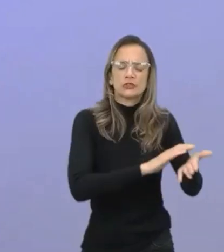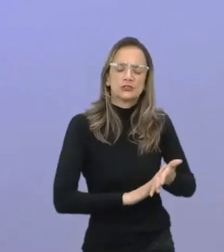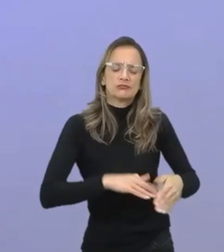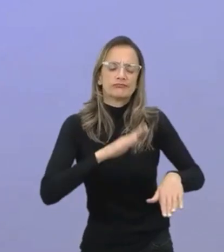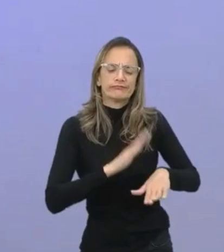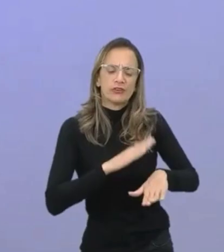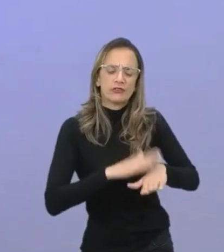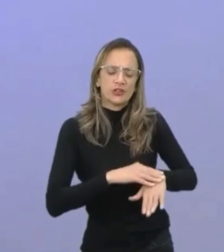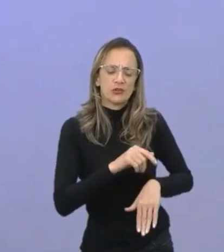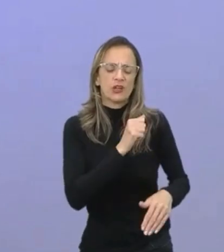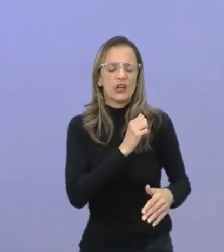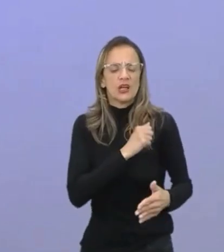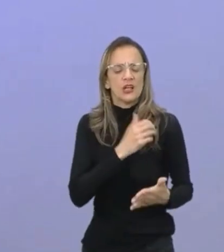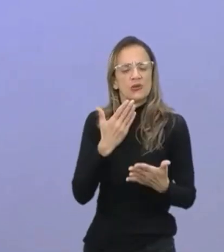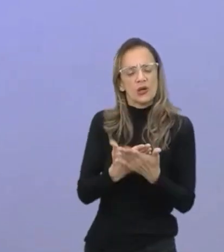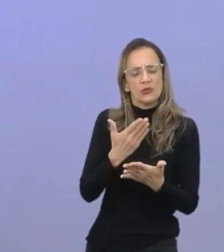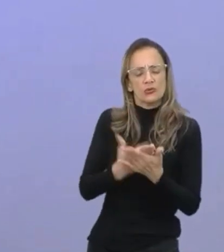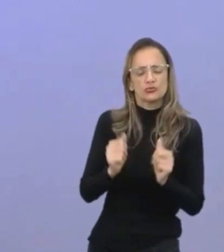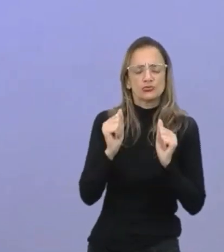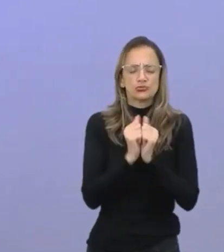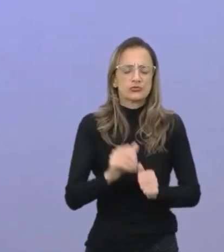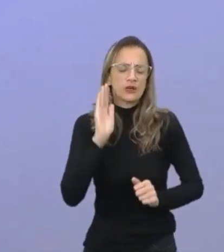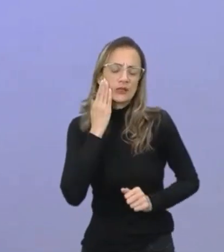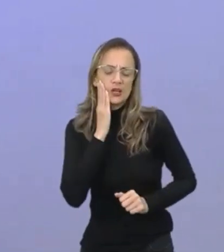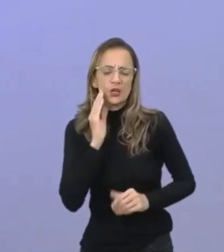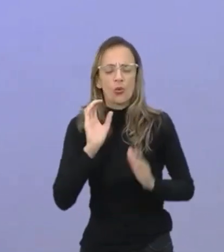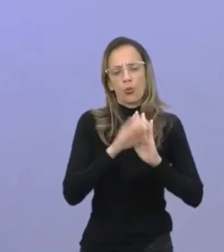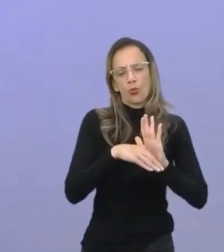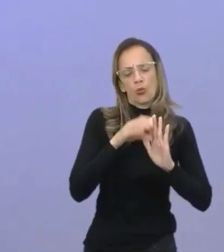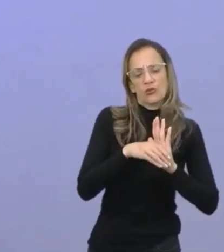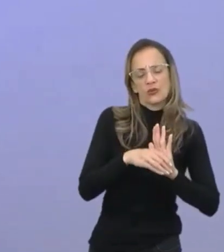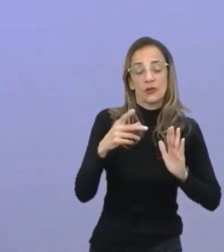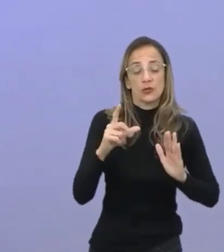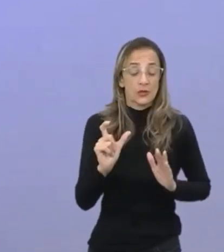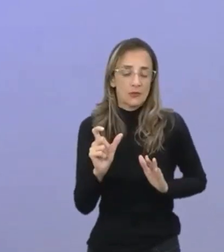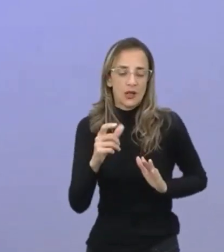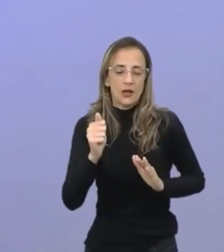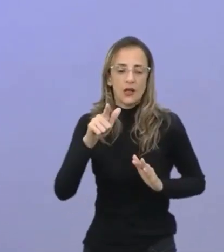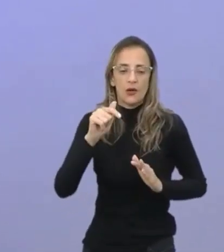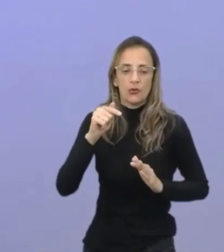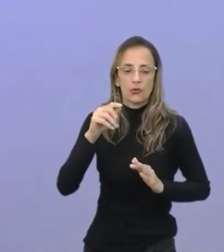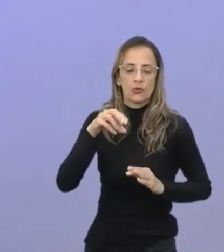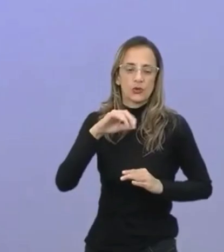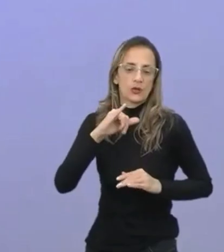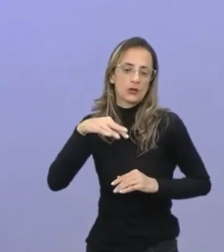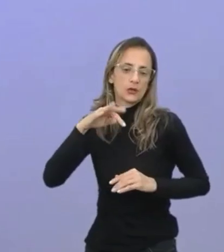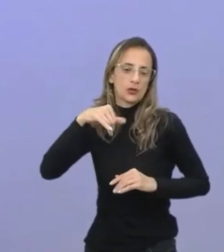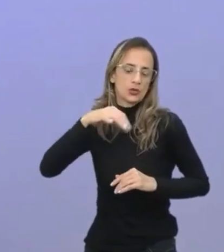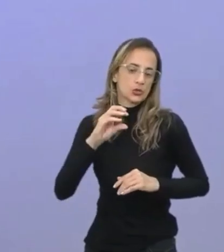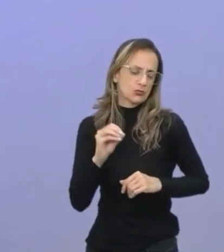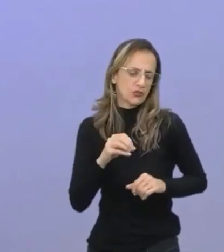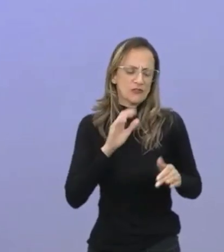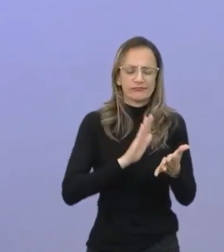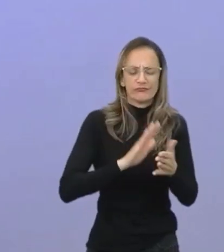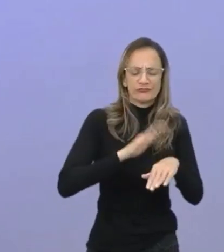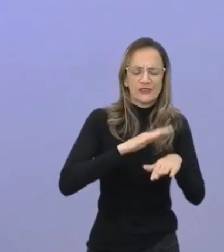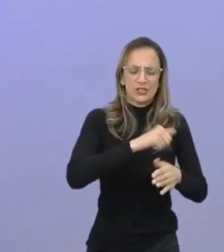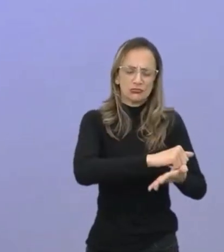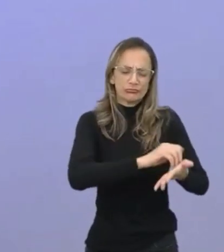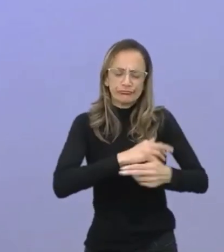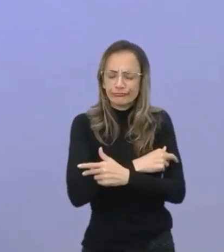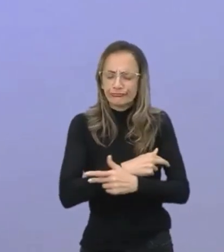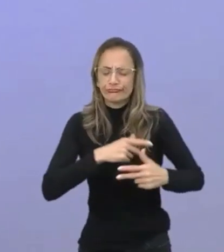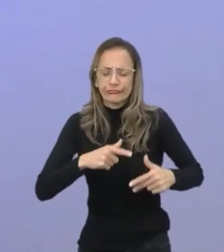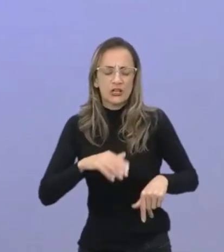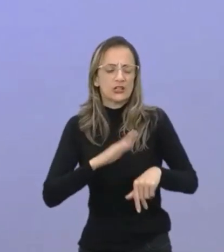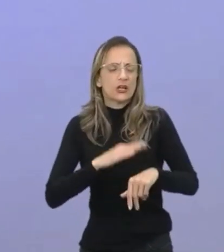de algoritmo. É uma plataforma que tem, tipo, um quebra-cabeça, eles vão fazer várias atividades que levam eles a entender, então, o conceito de algoritmo. É